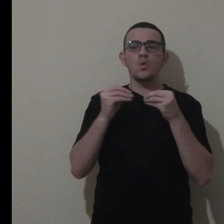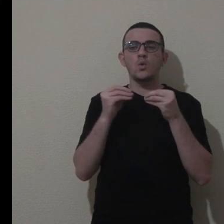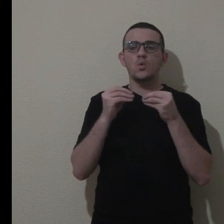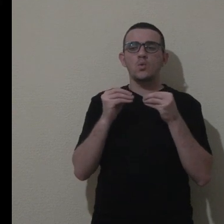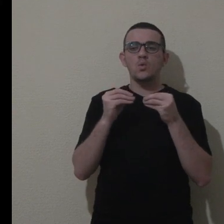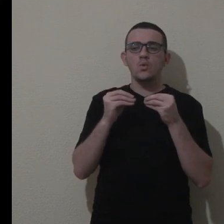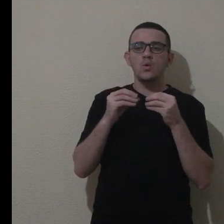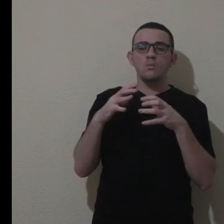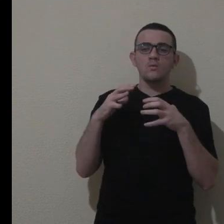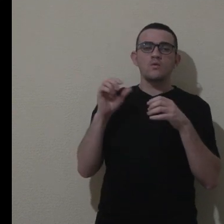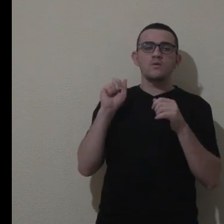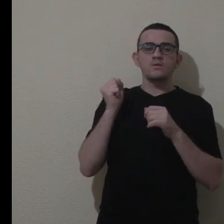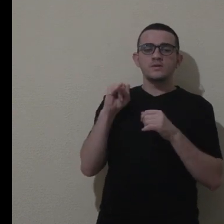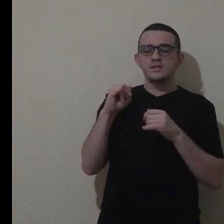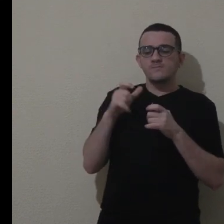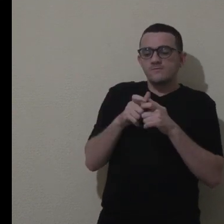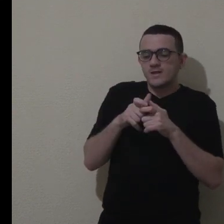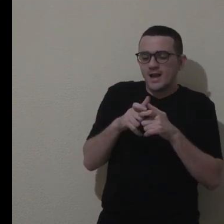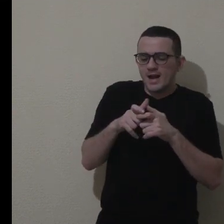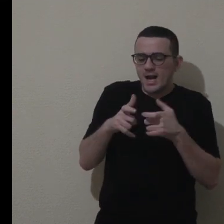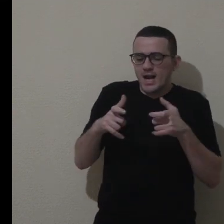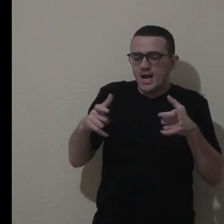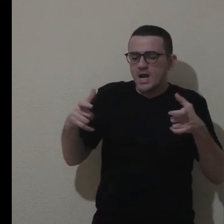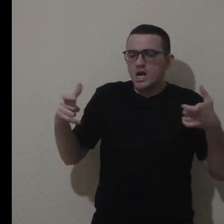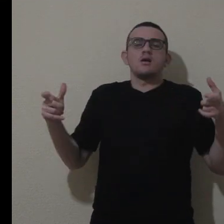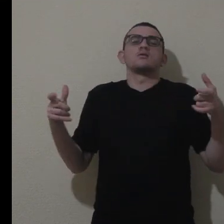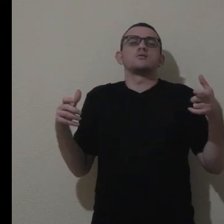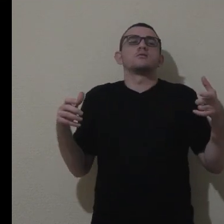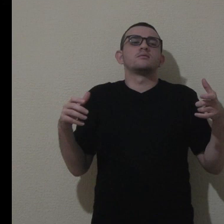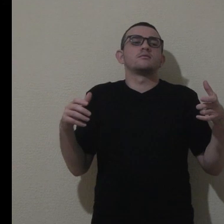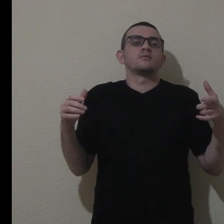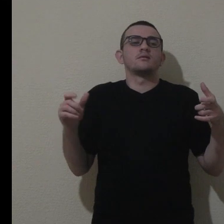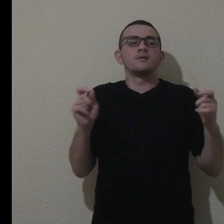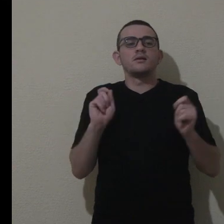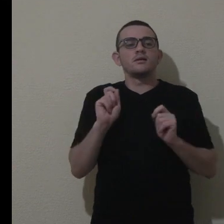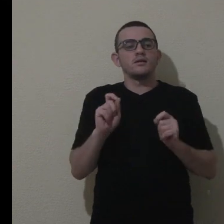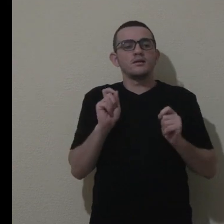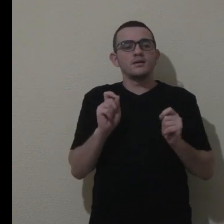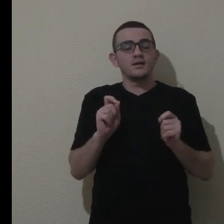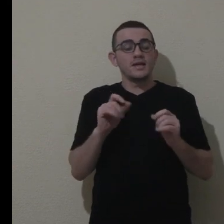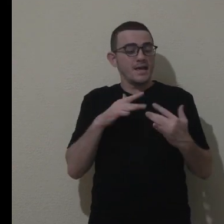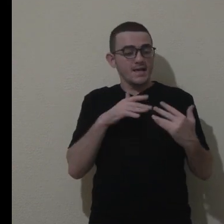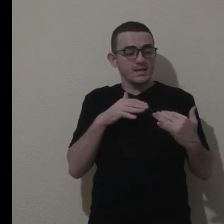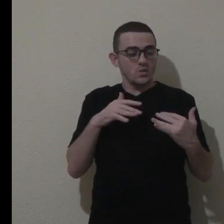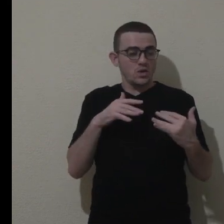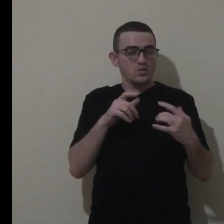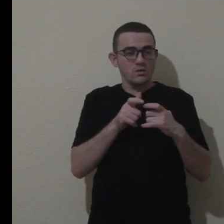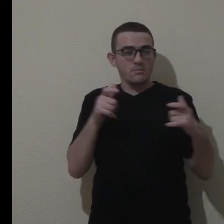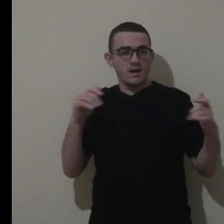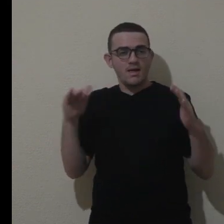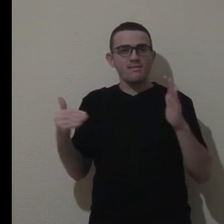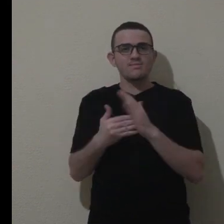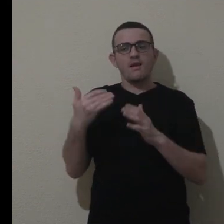plena primavera e que dá aquele crescimento exuberante, né? Dá, digamos, dessas